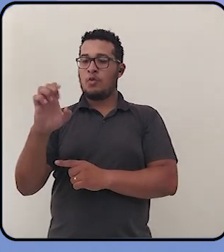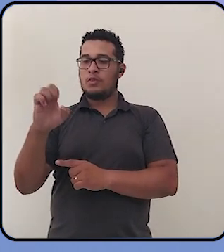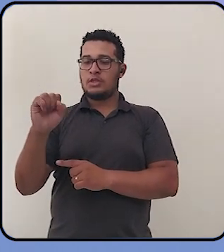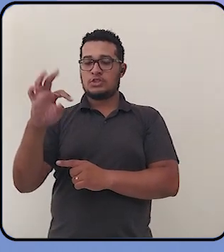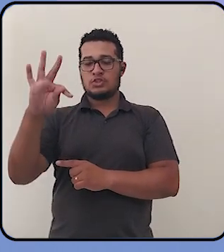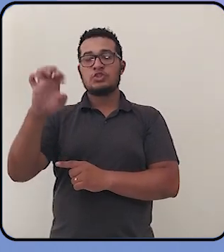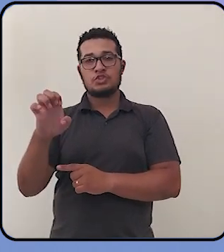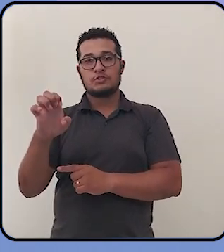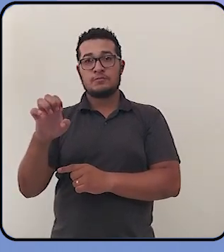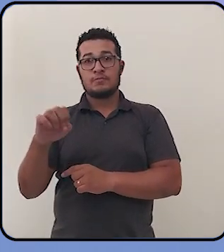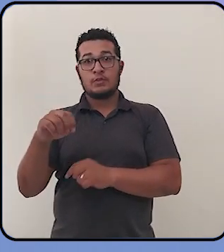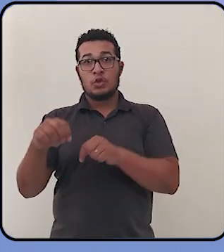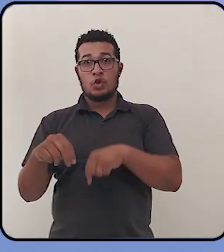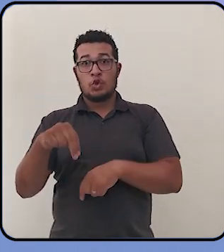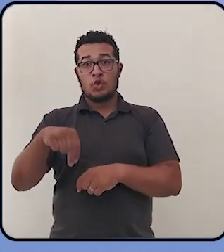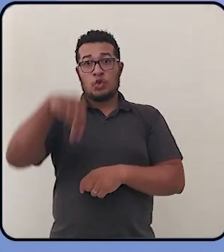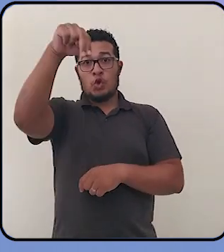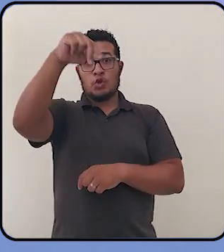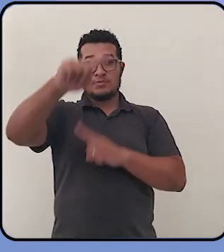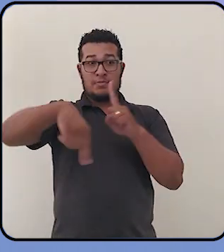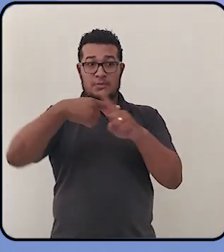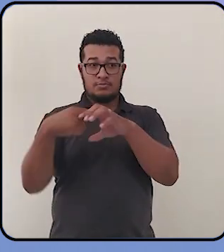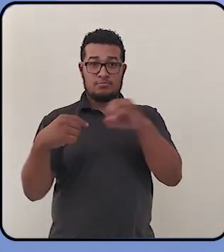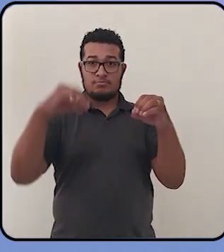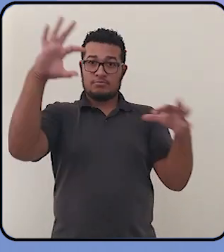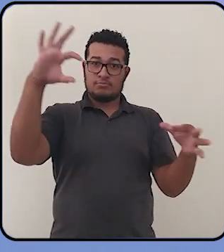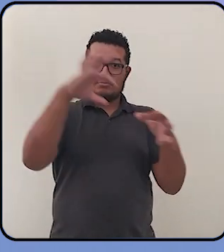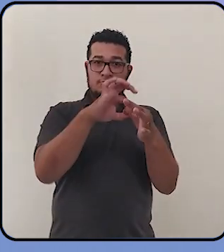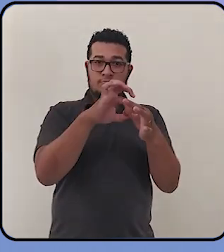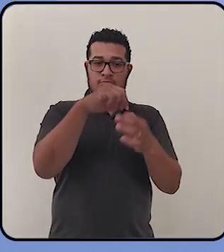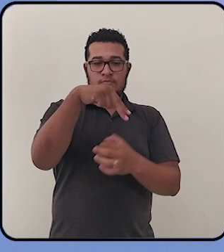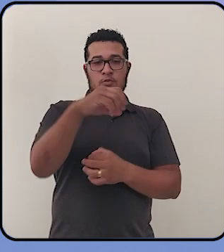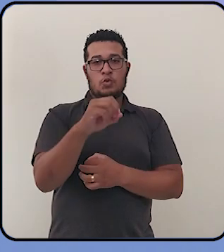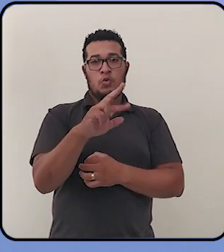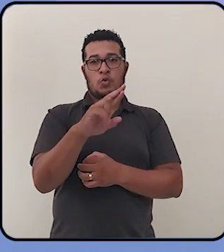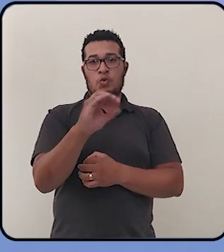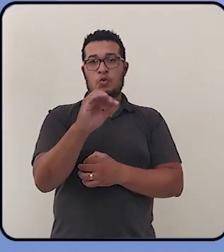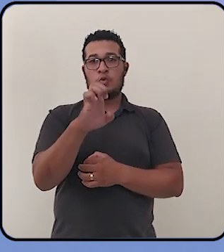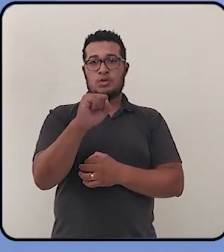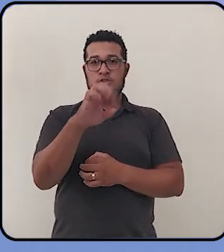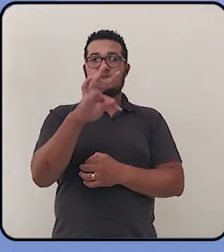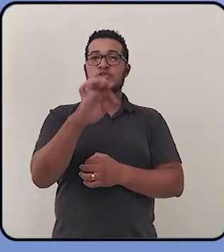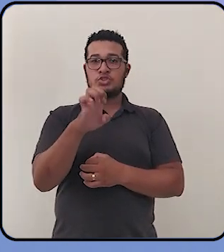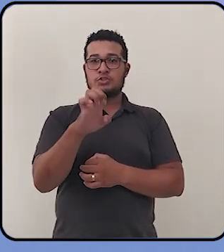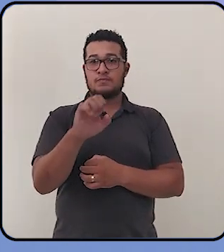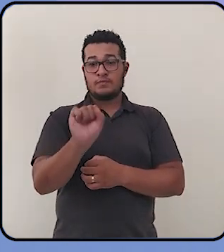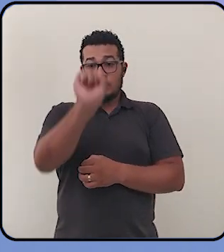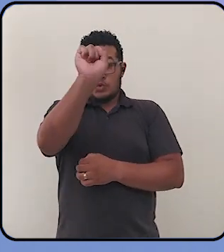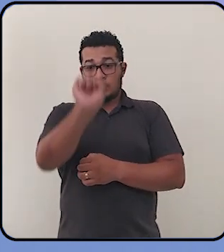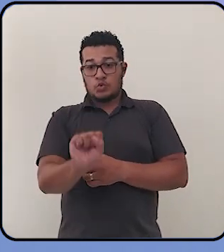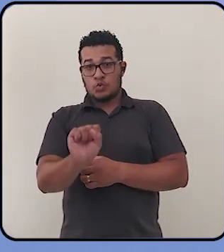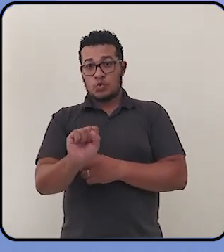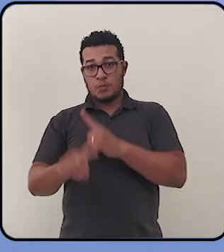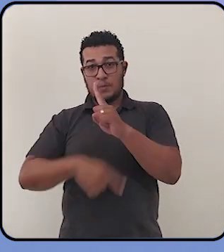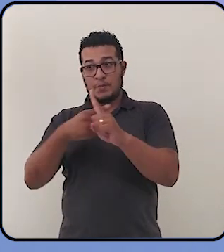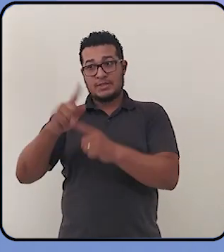oeste, noroeste. Sul mais leste,